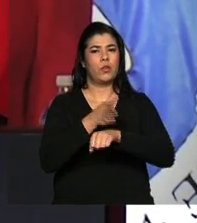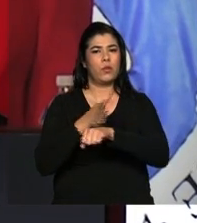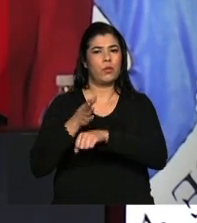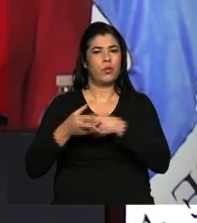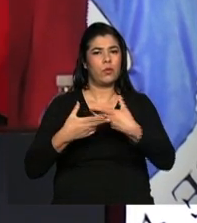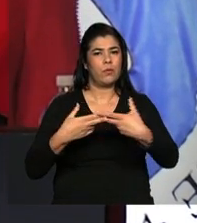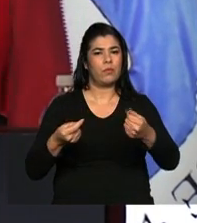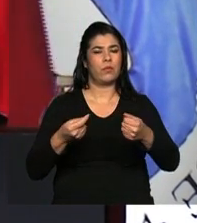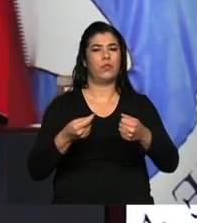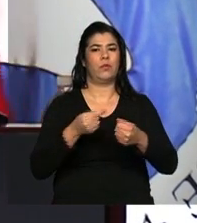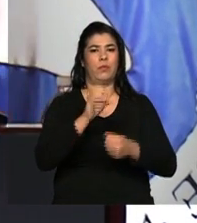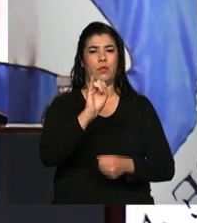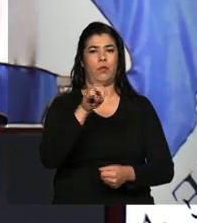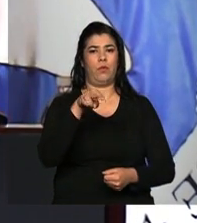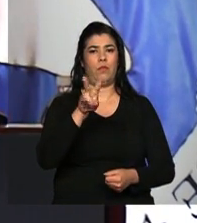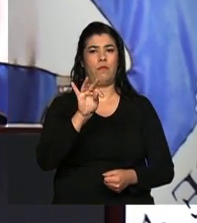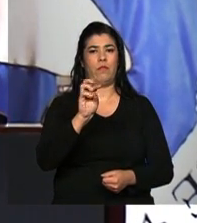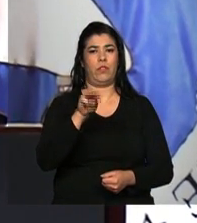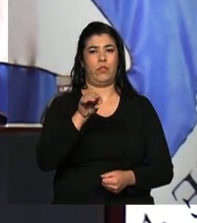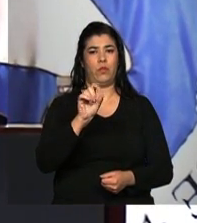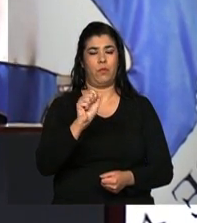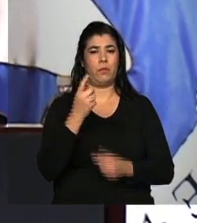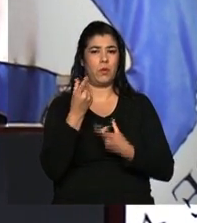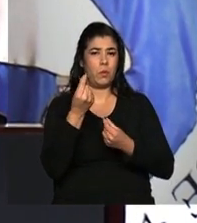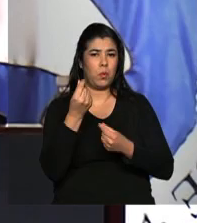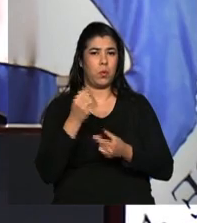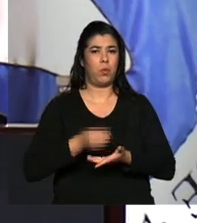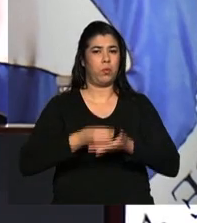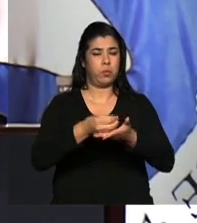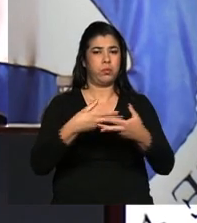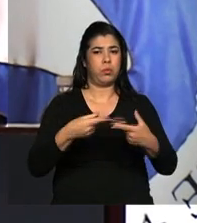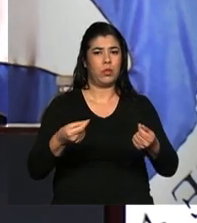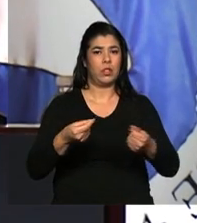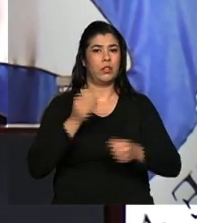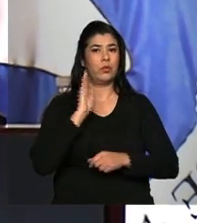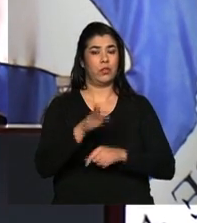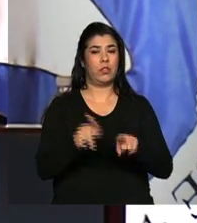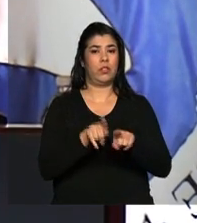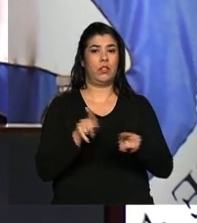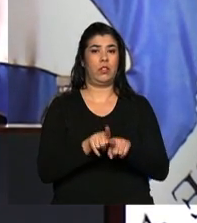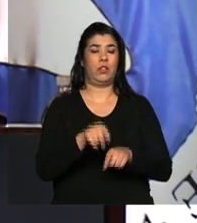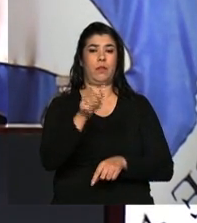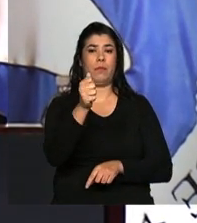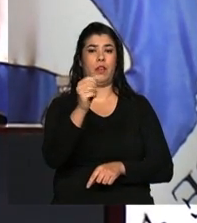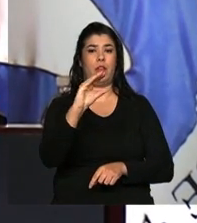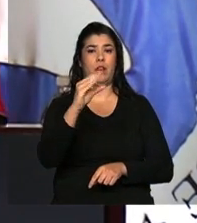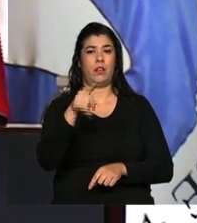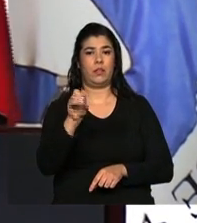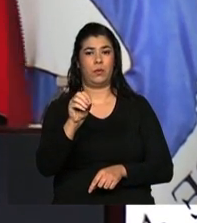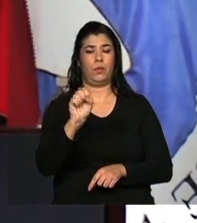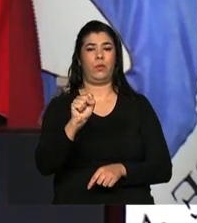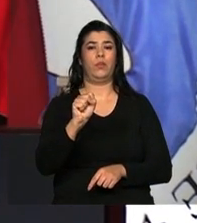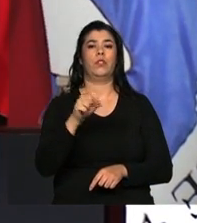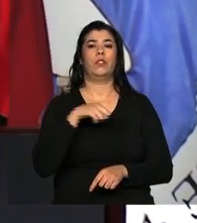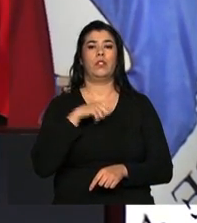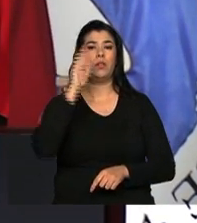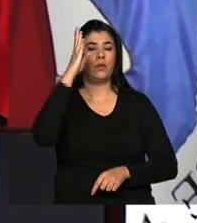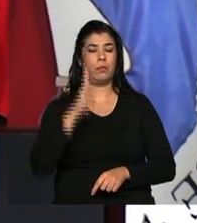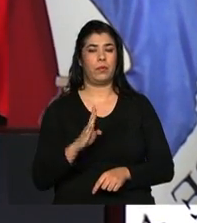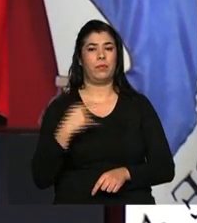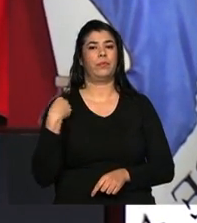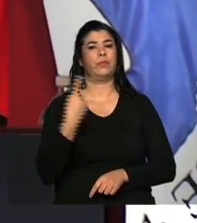diretos e também investimentos no mercado de ações no Brasil, que é algo que nós